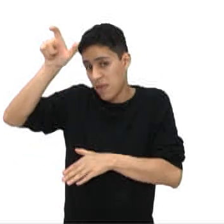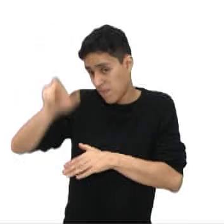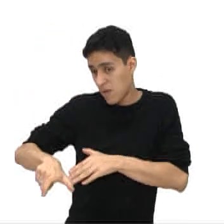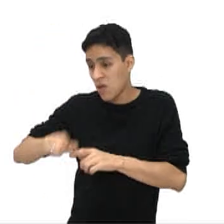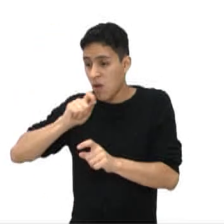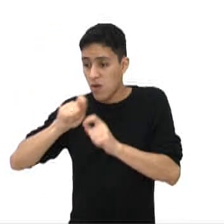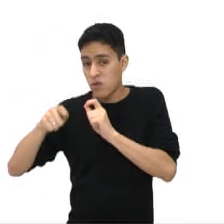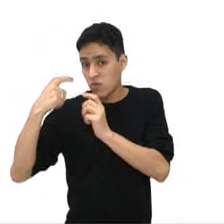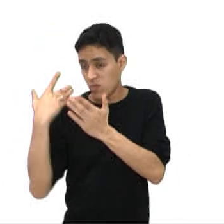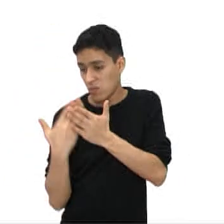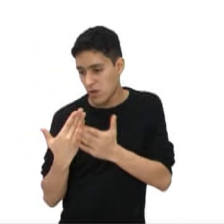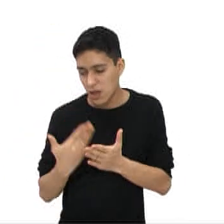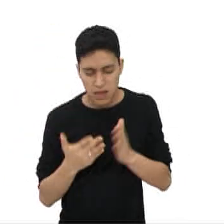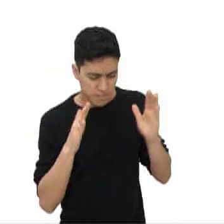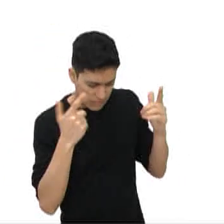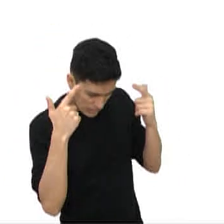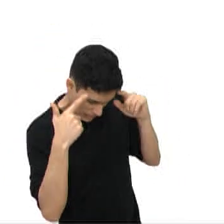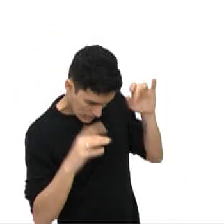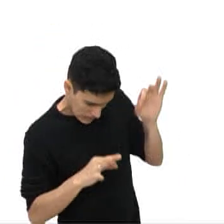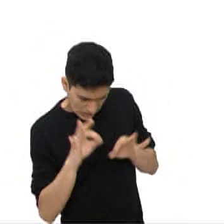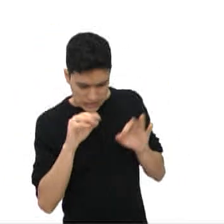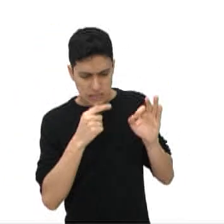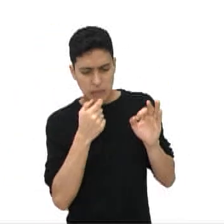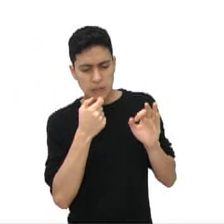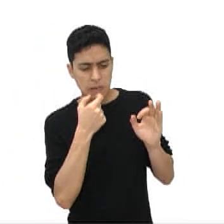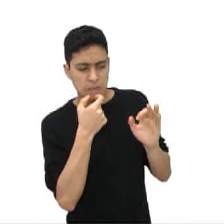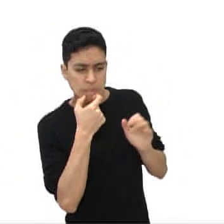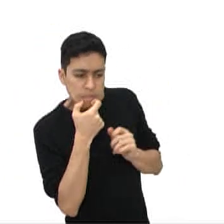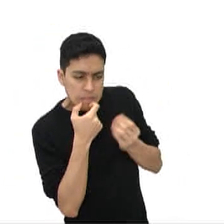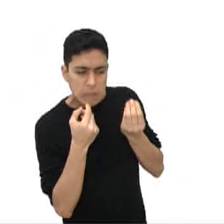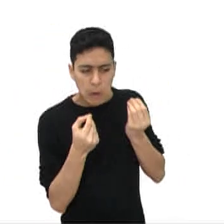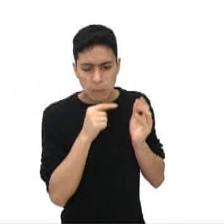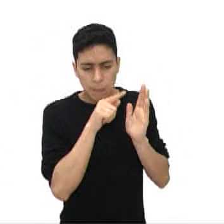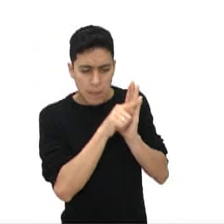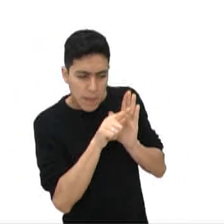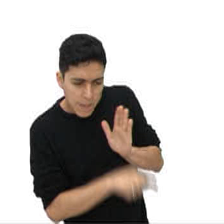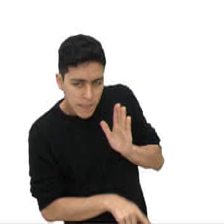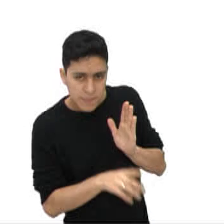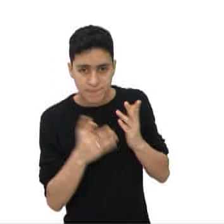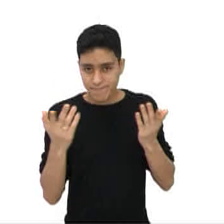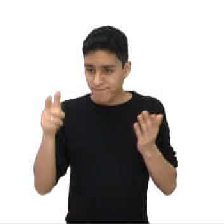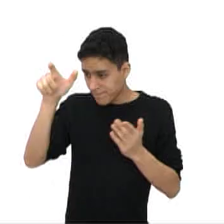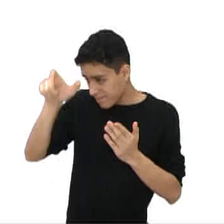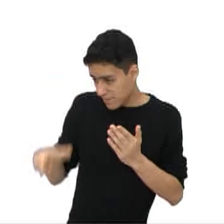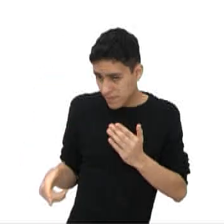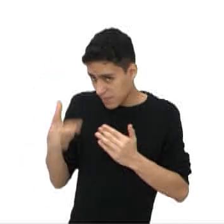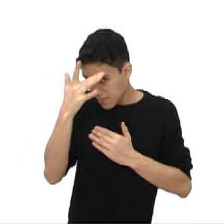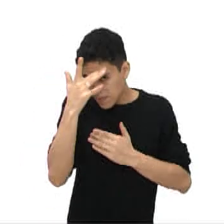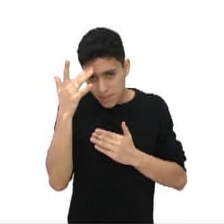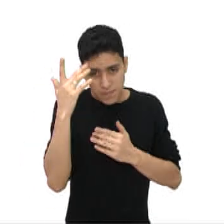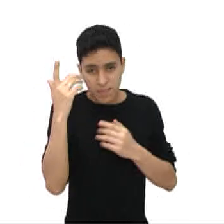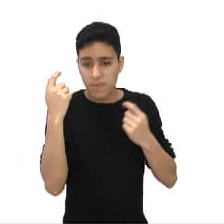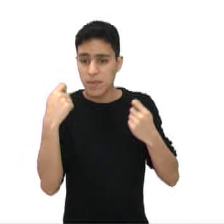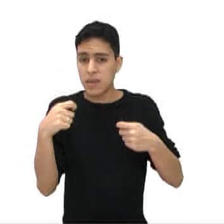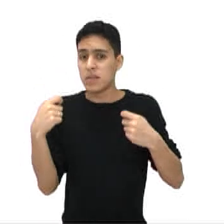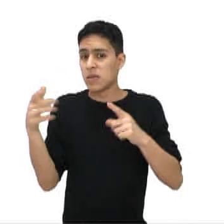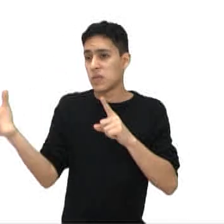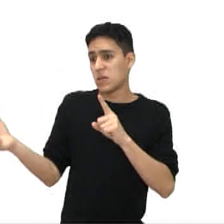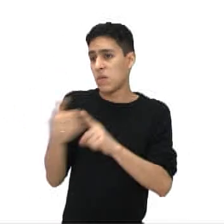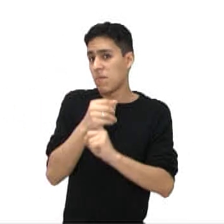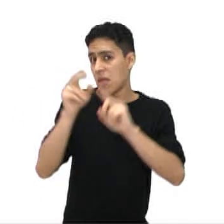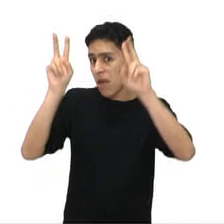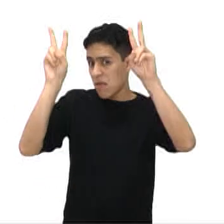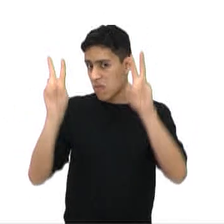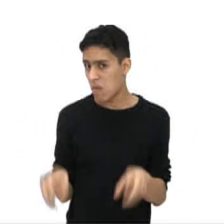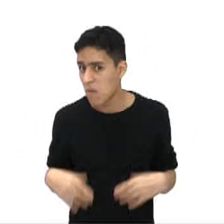entrevistador para ordenar, escolher e criar perguntas para o entrevistado. O entrevistador necessita ser especialista no assunto. Será